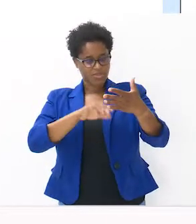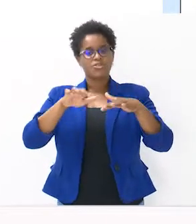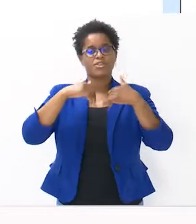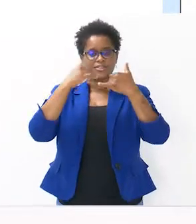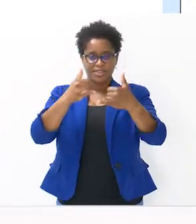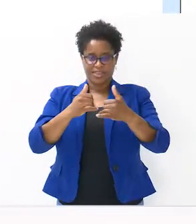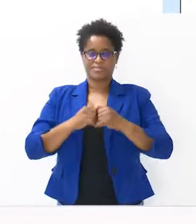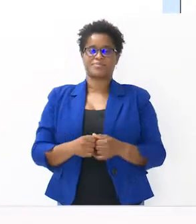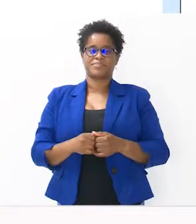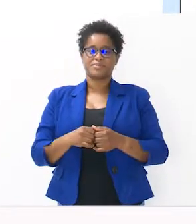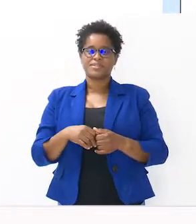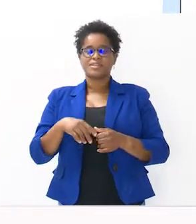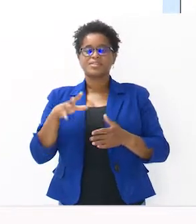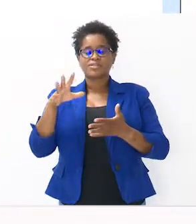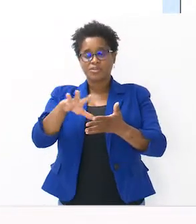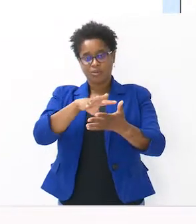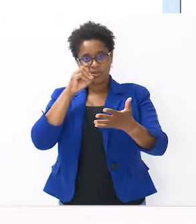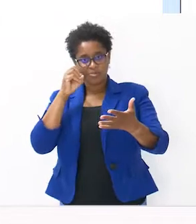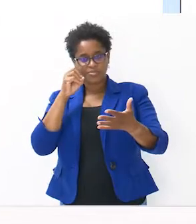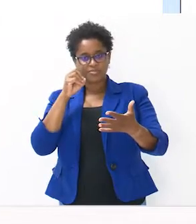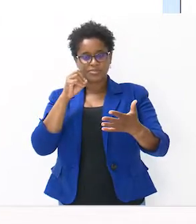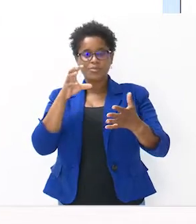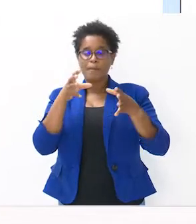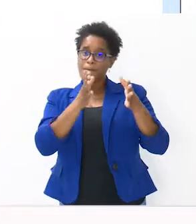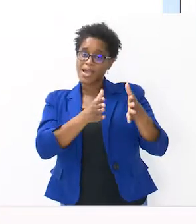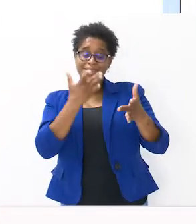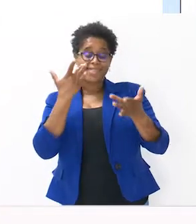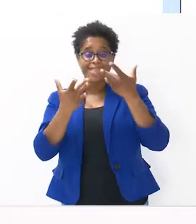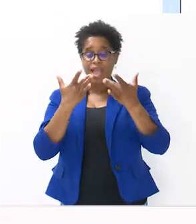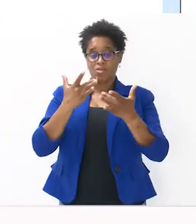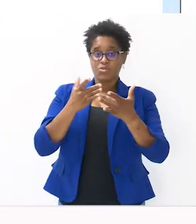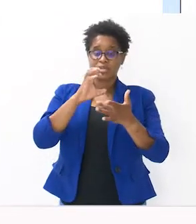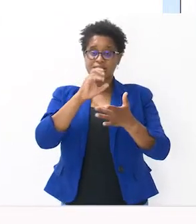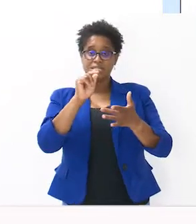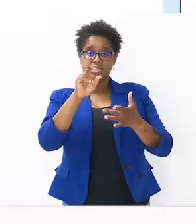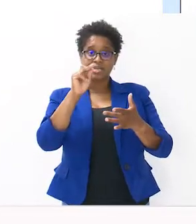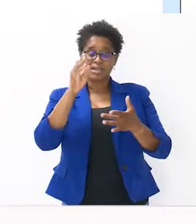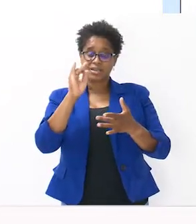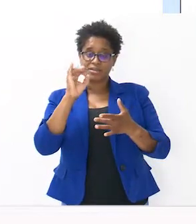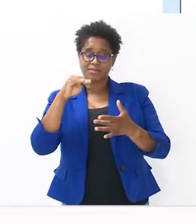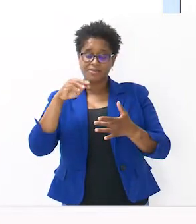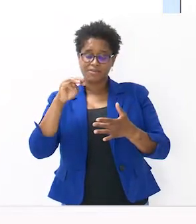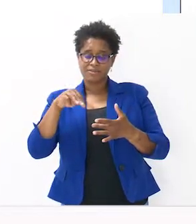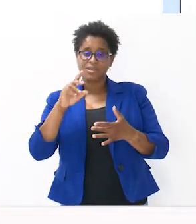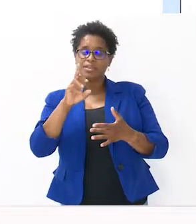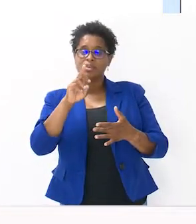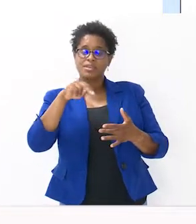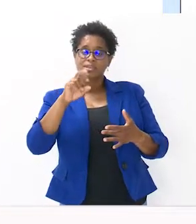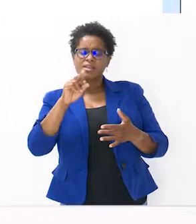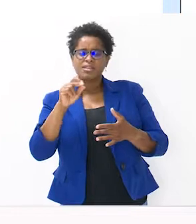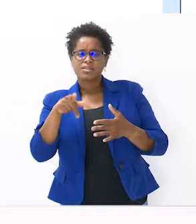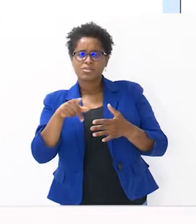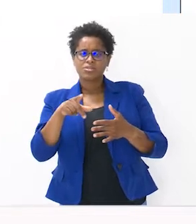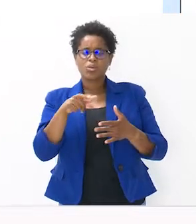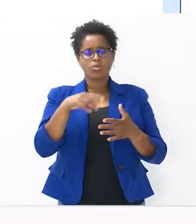se segue, extraído da peça de teatro Serafim e Malaqueco, na corte do